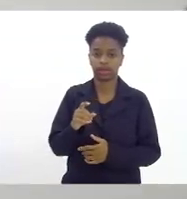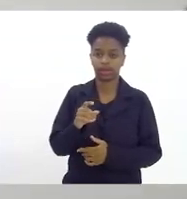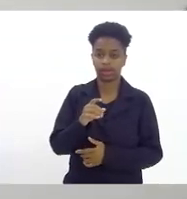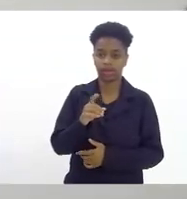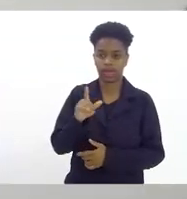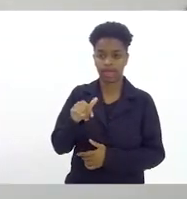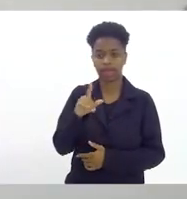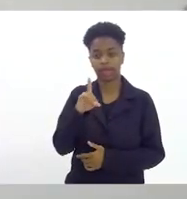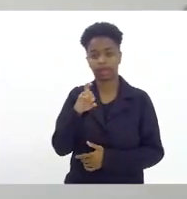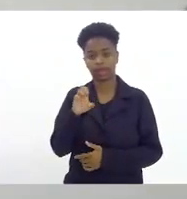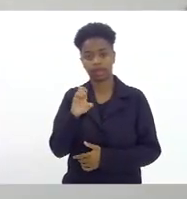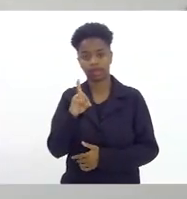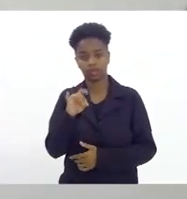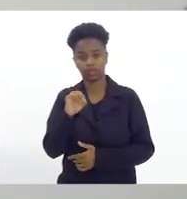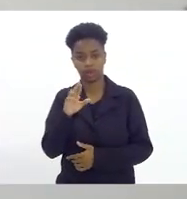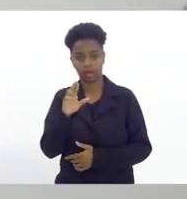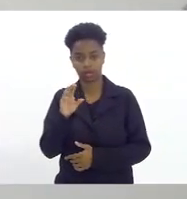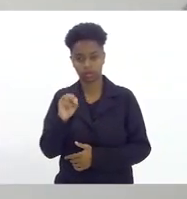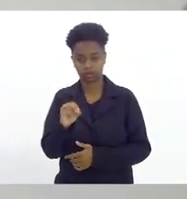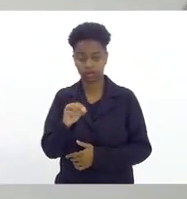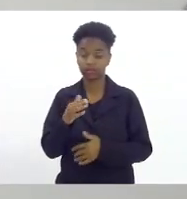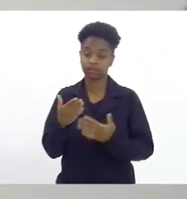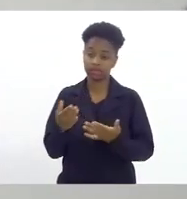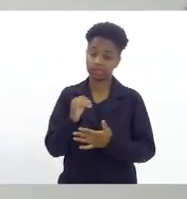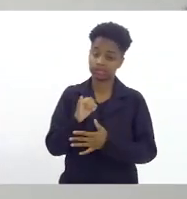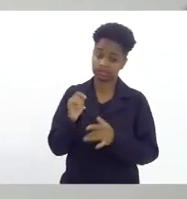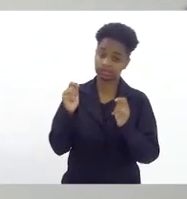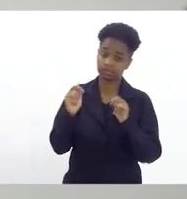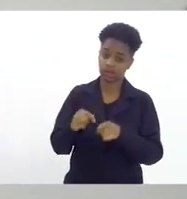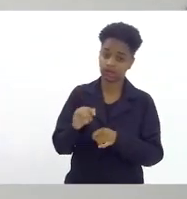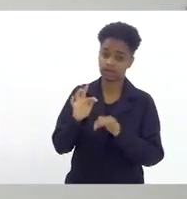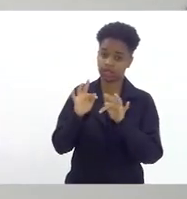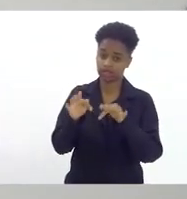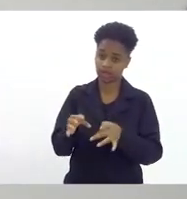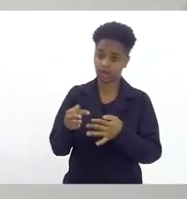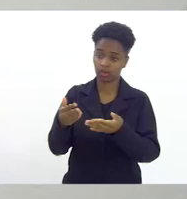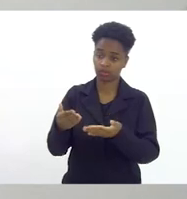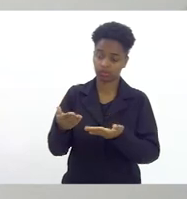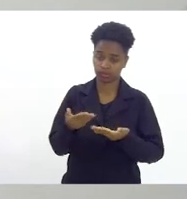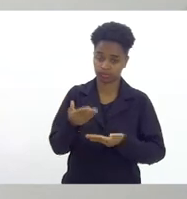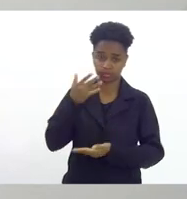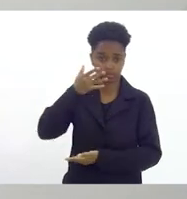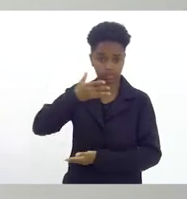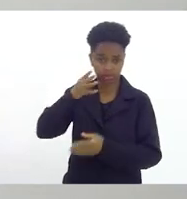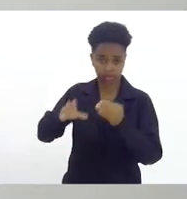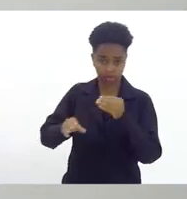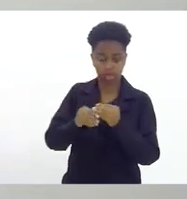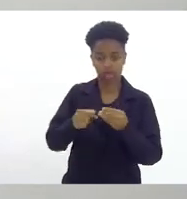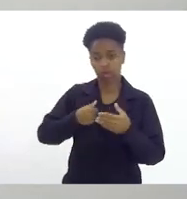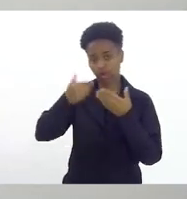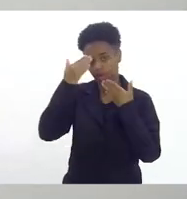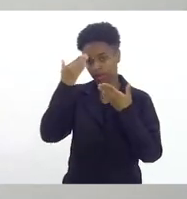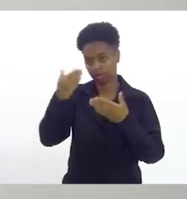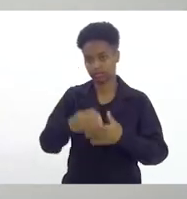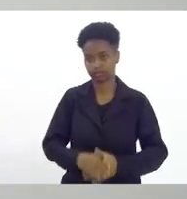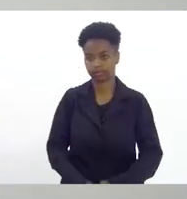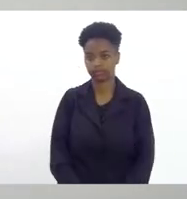online mas se puder no final me dá uma palavra para fazer o complemento eu vou agradecer